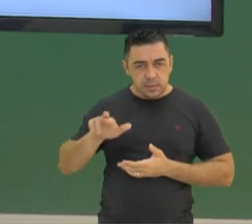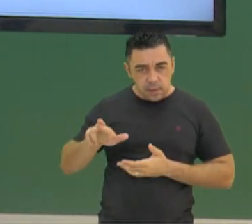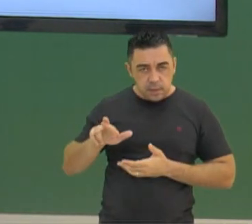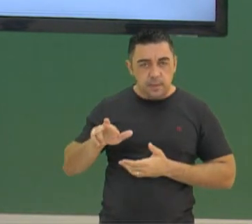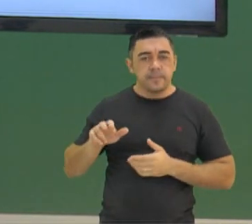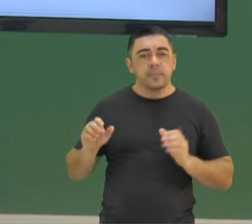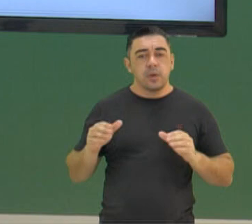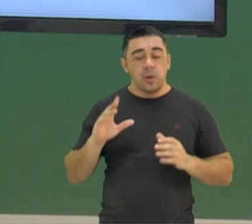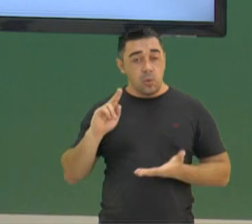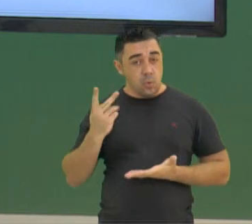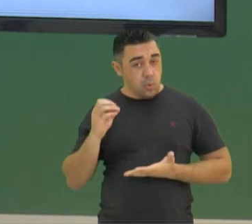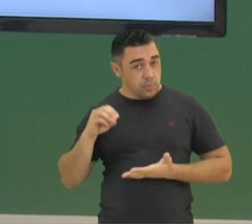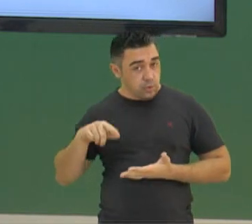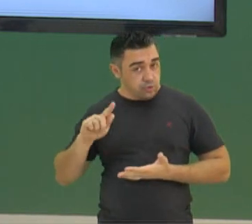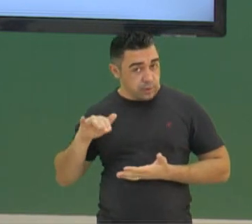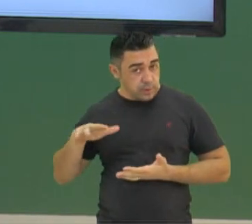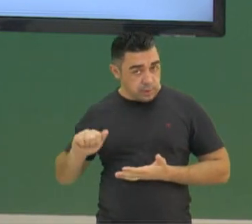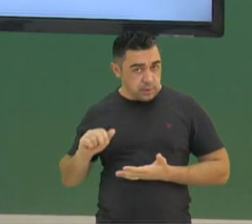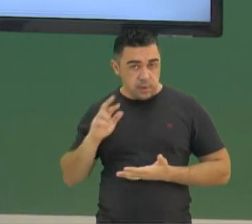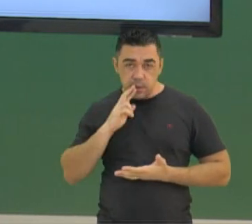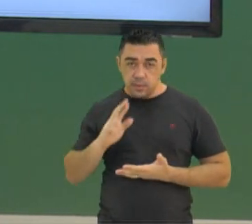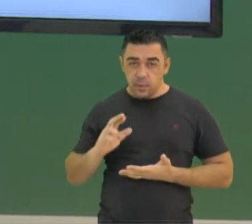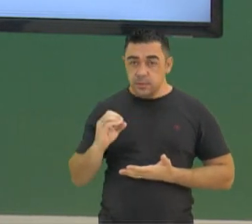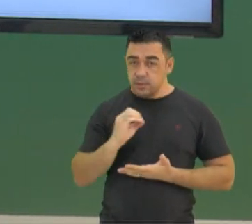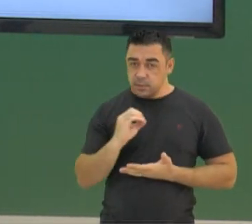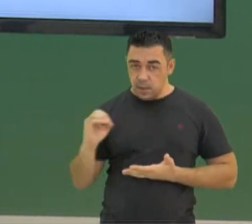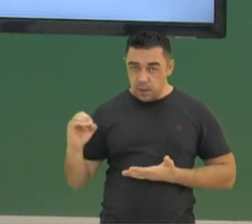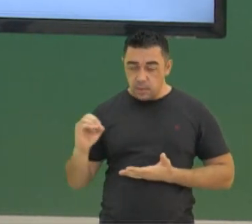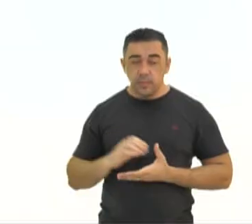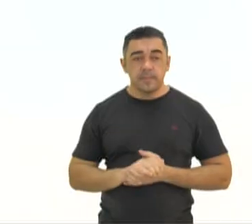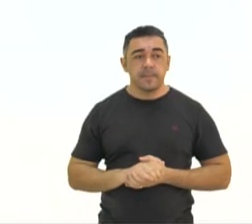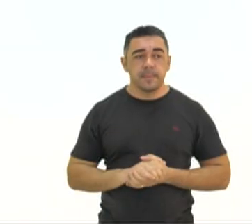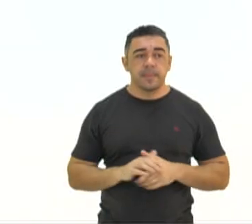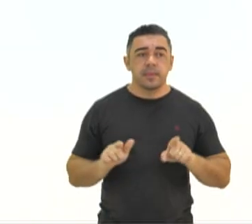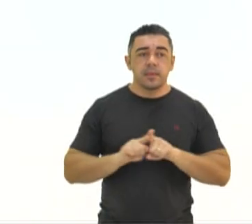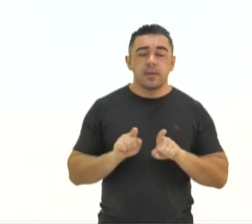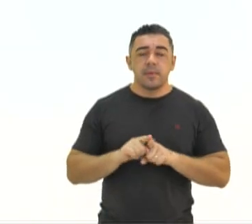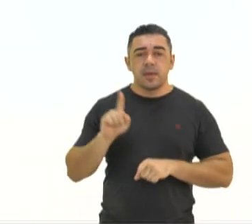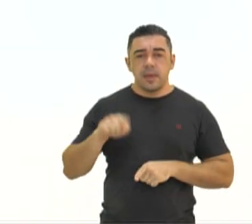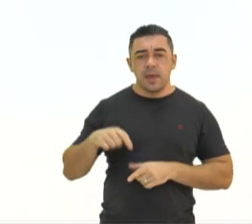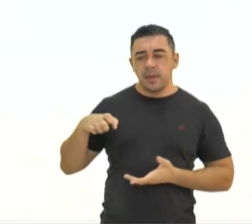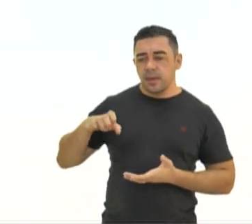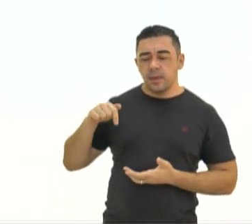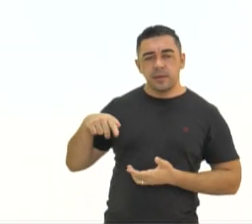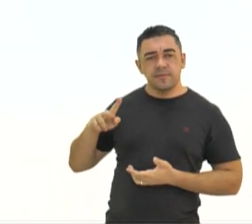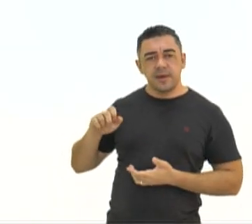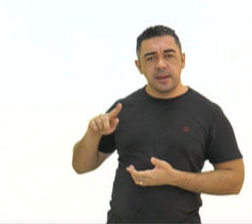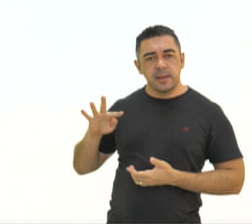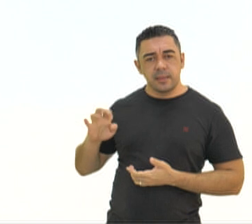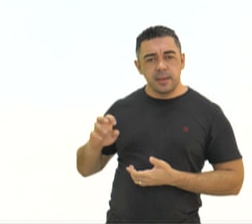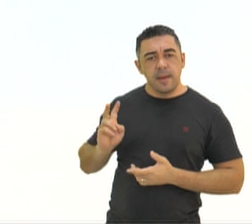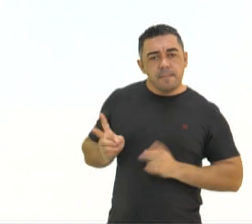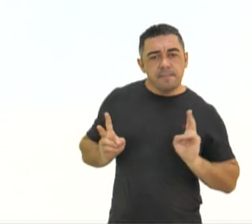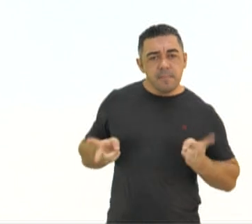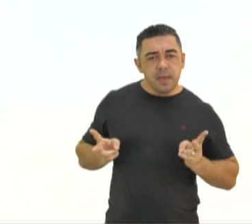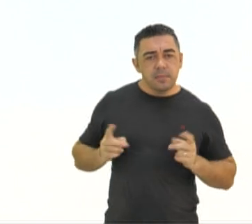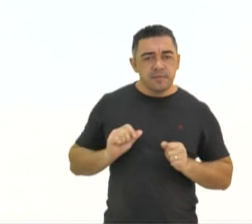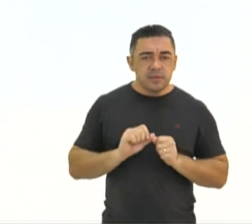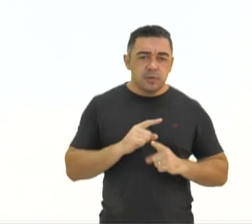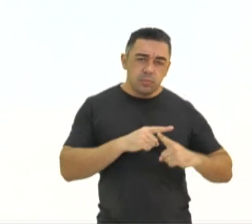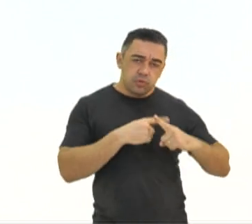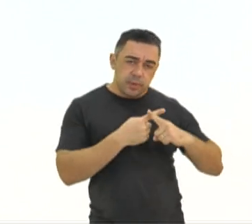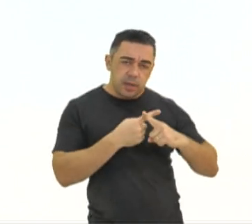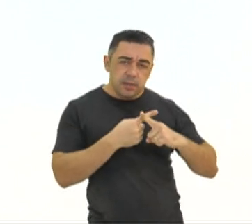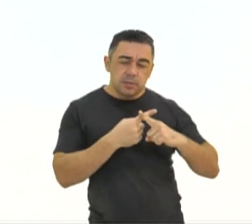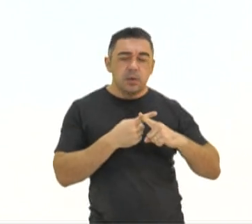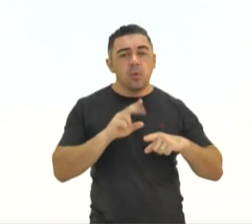lineares homogêneas, né? Que eu tenho lá o resultado igual a 0, e equações lineares equivalentes, que é essa última